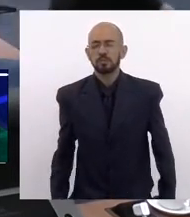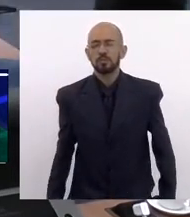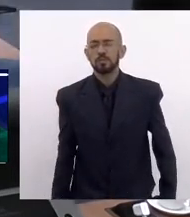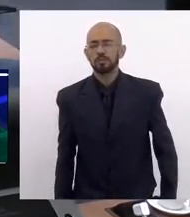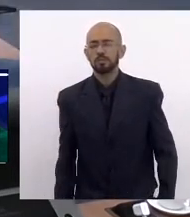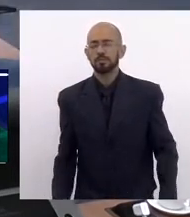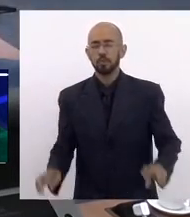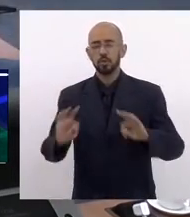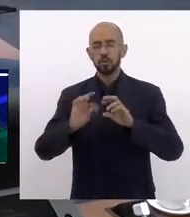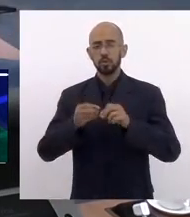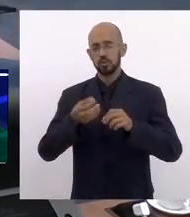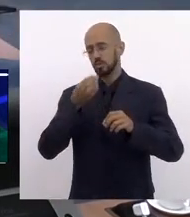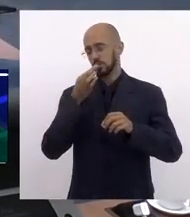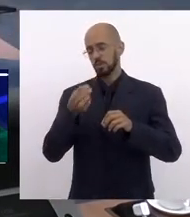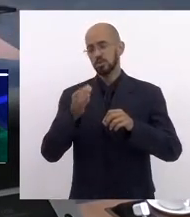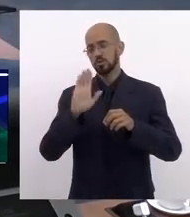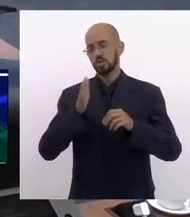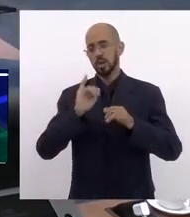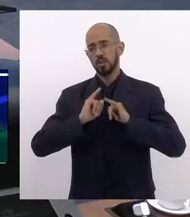Com os pareceres emitidos,